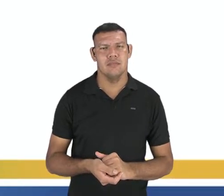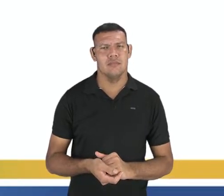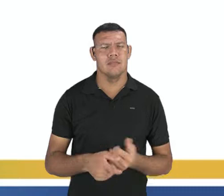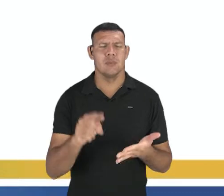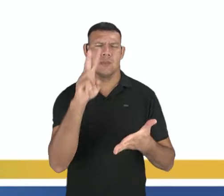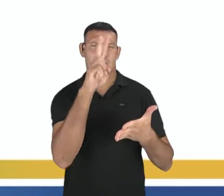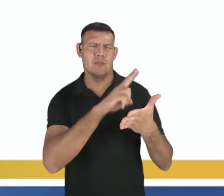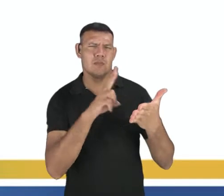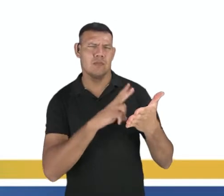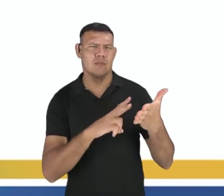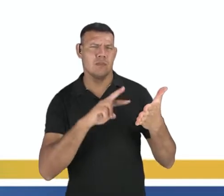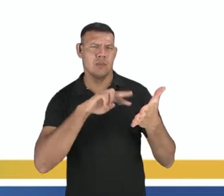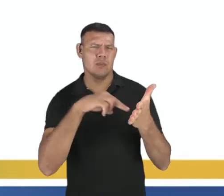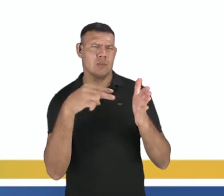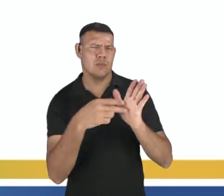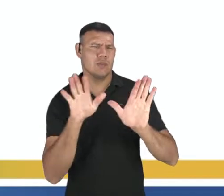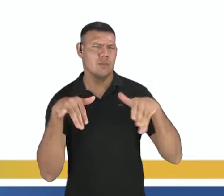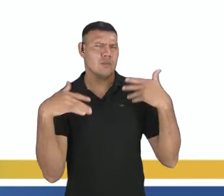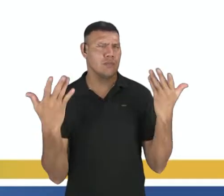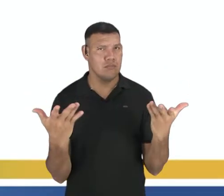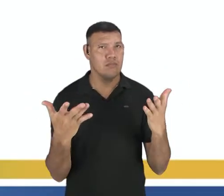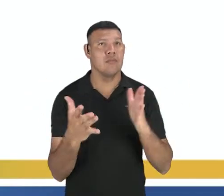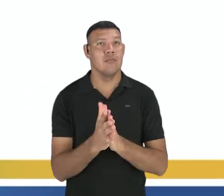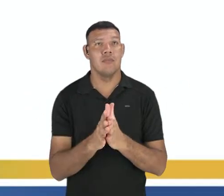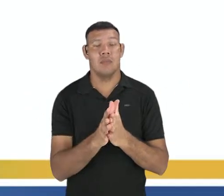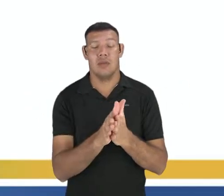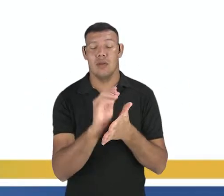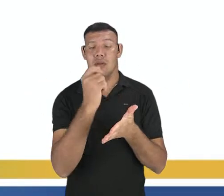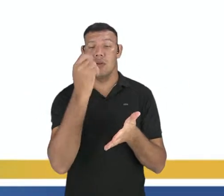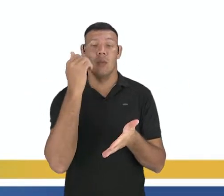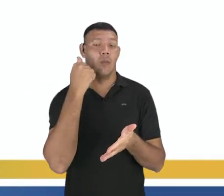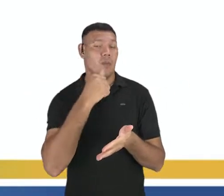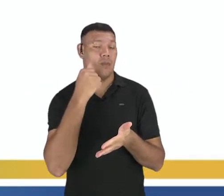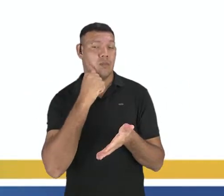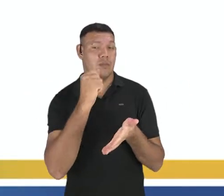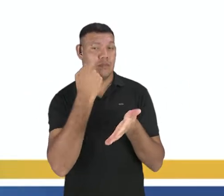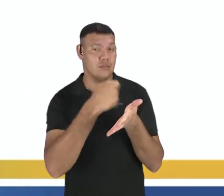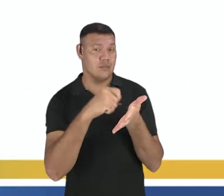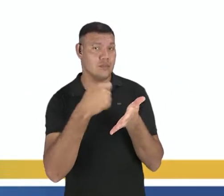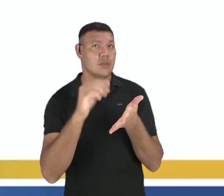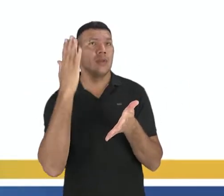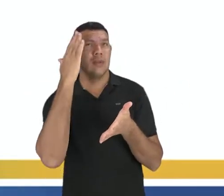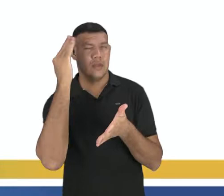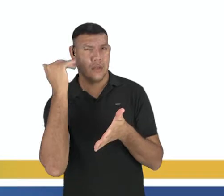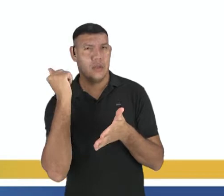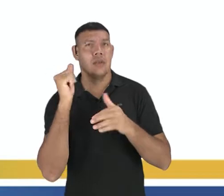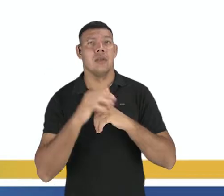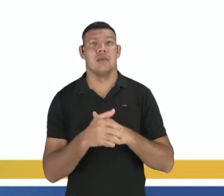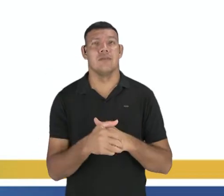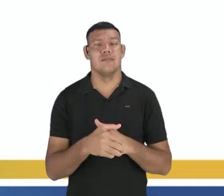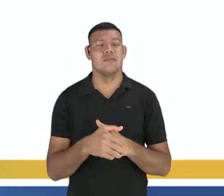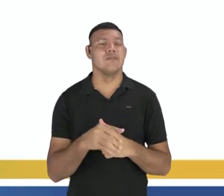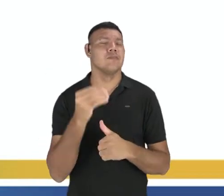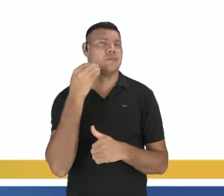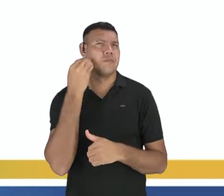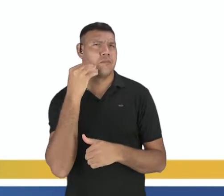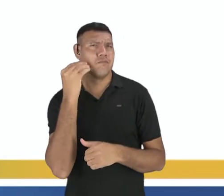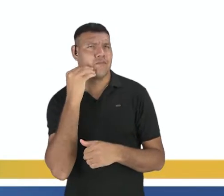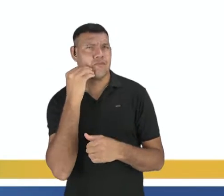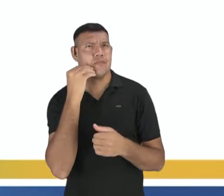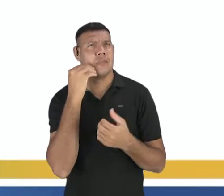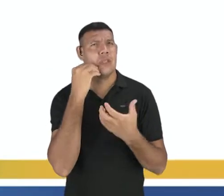né? A autora Martins, ao tentar compreender a questão da leitura, ela vai dizer que ela é